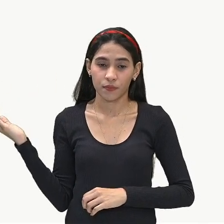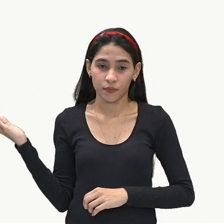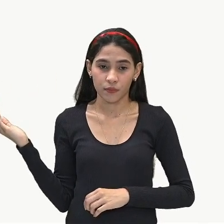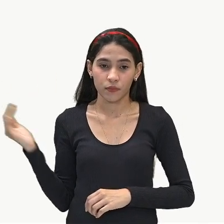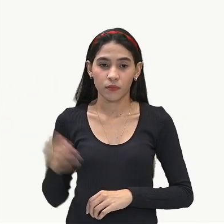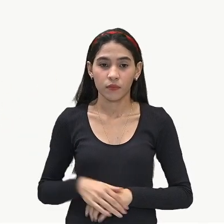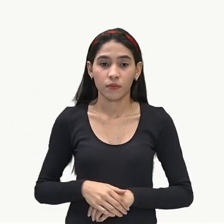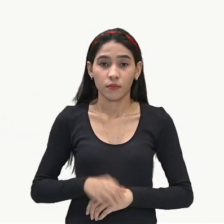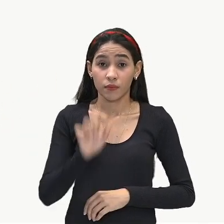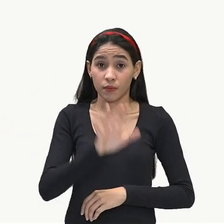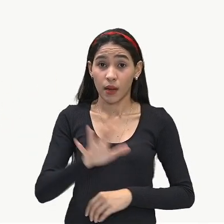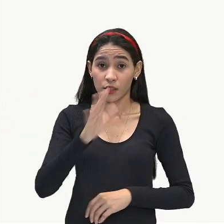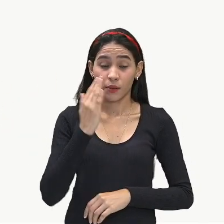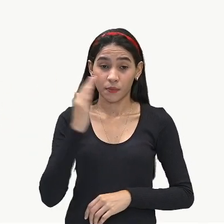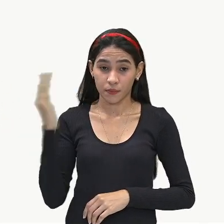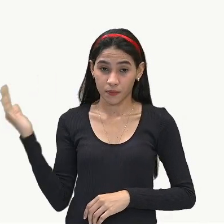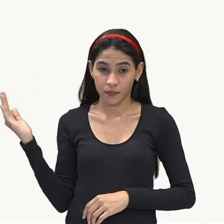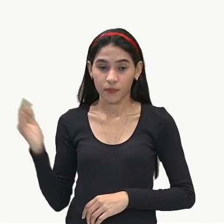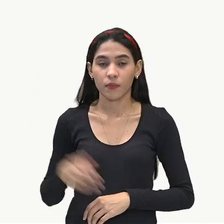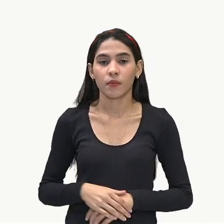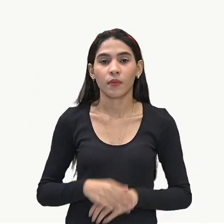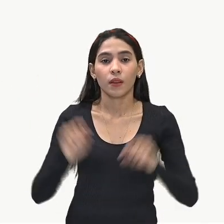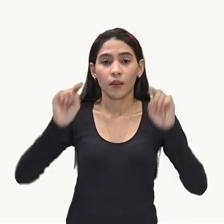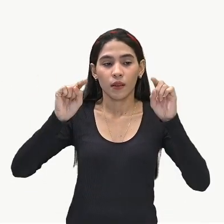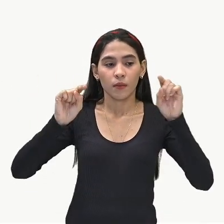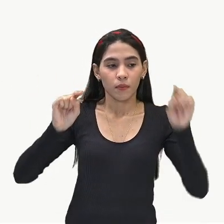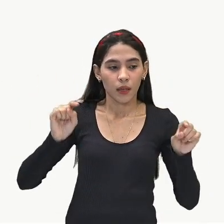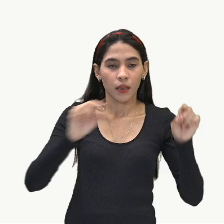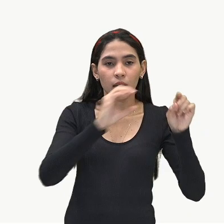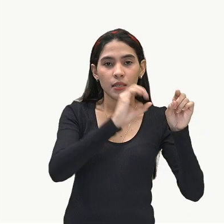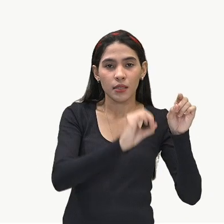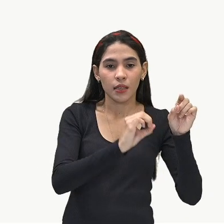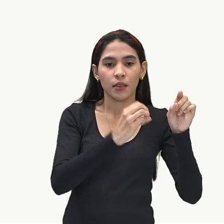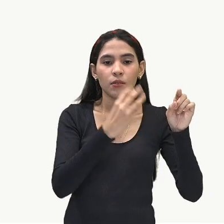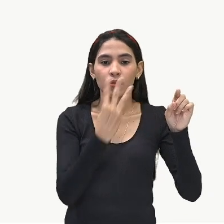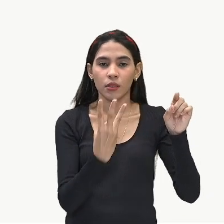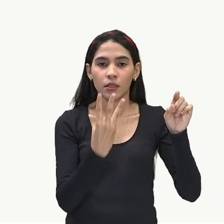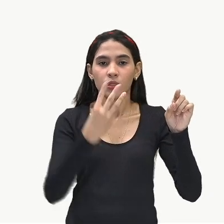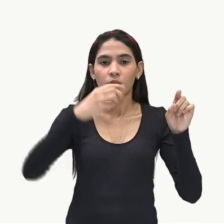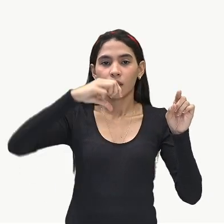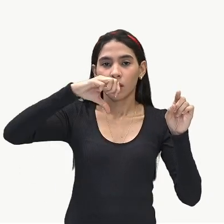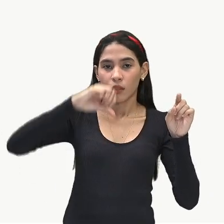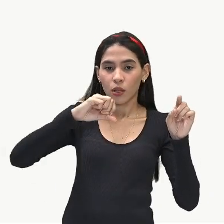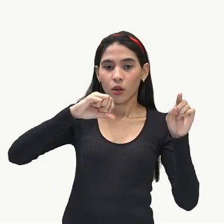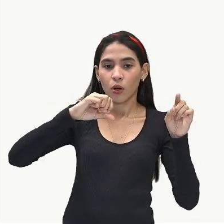parêntese, né? E aí eu começo a minha sequência. 0, 3, 9,